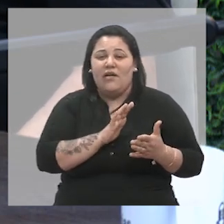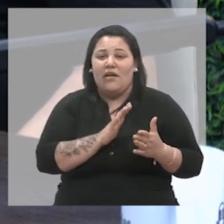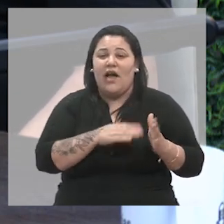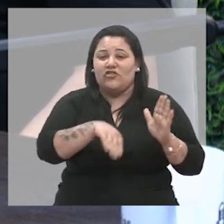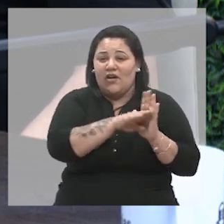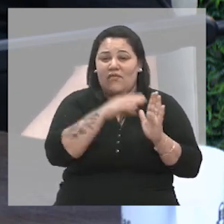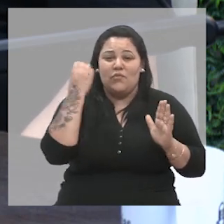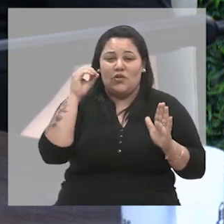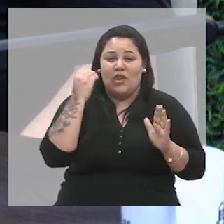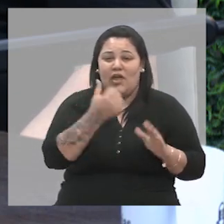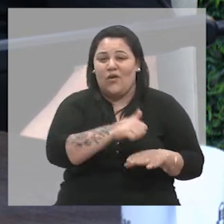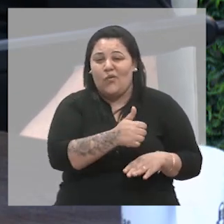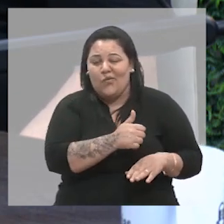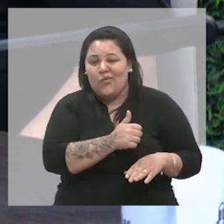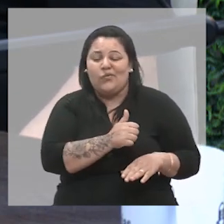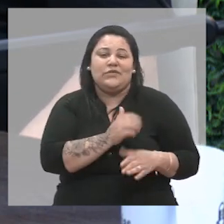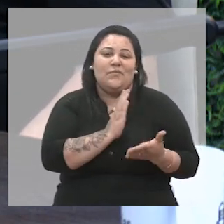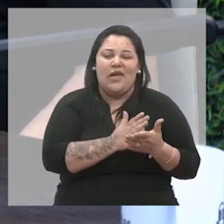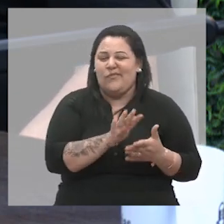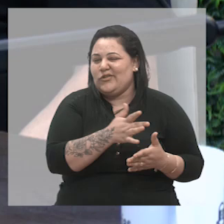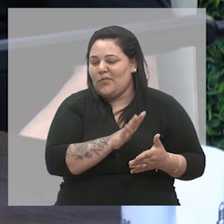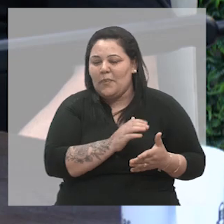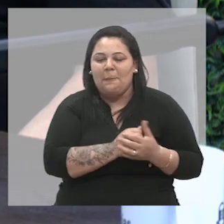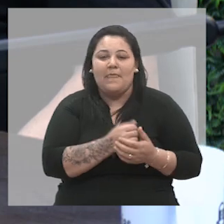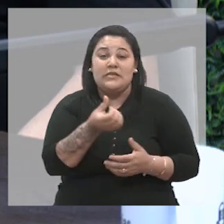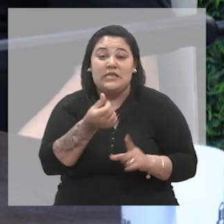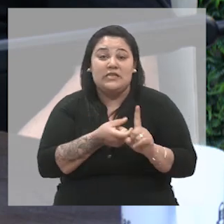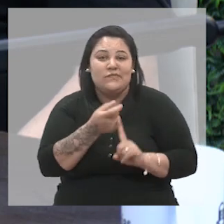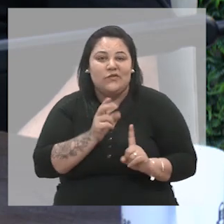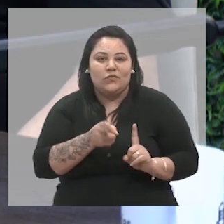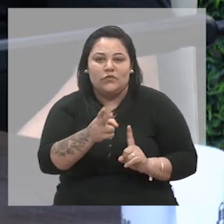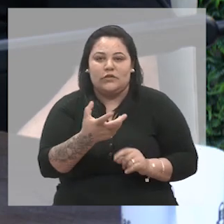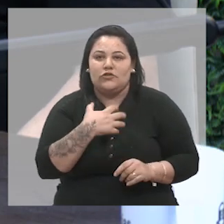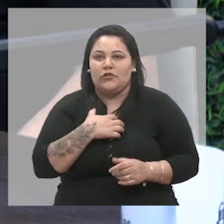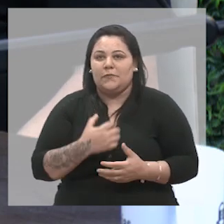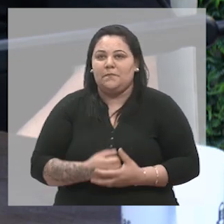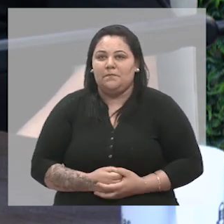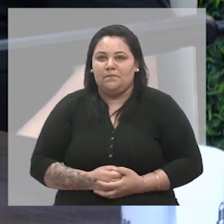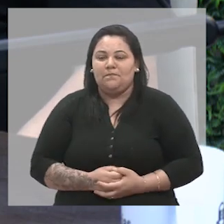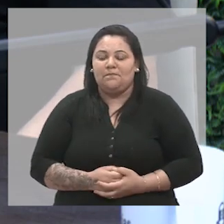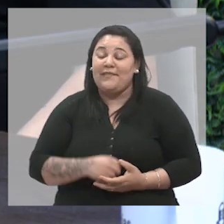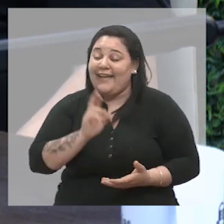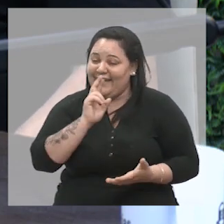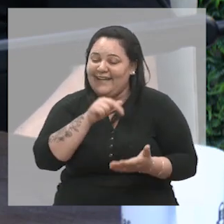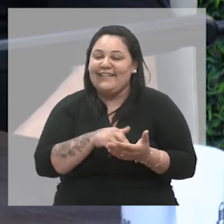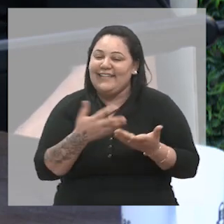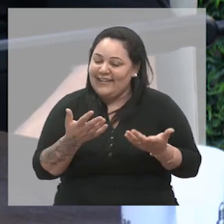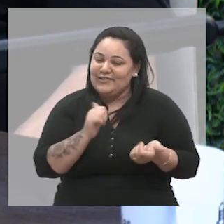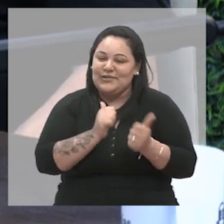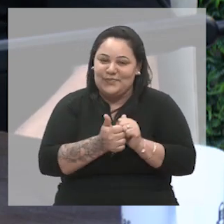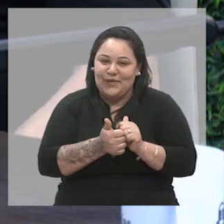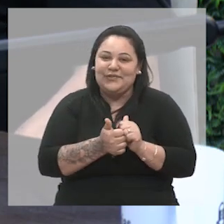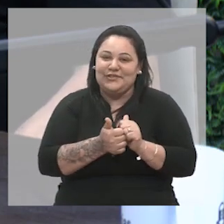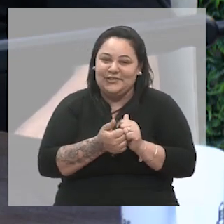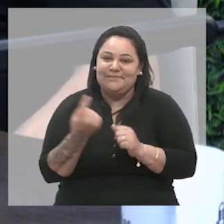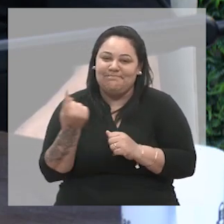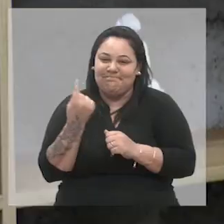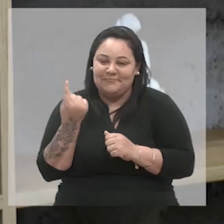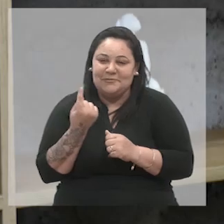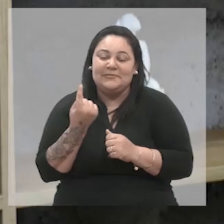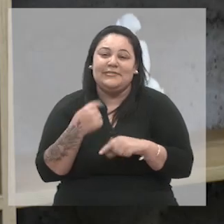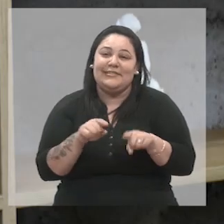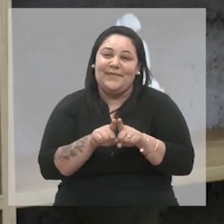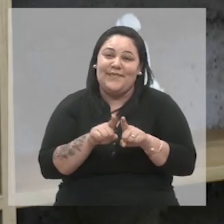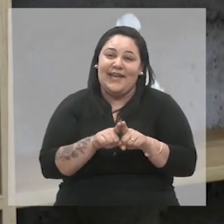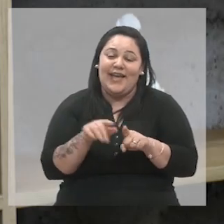9h, e chegava lá em Porto Alegre 11h30, meia-noite. Isso aí foi por 6 meses, mais ou menos. É a realidade, às vezes, do esporte amador, né?